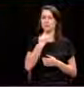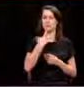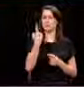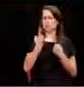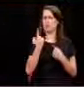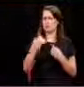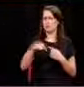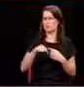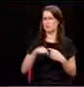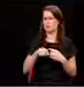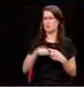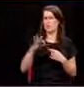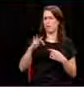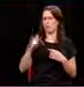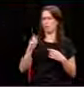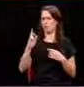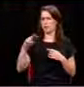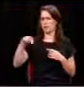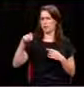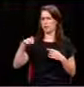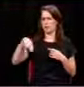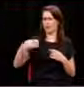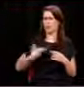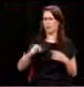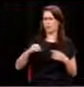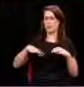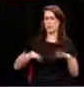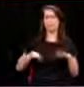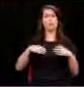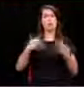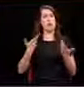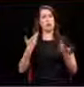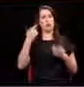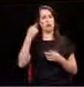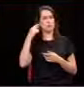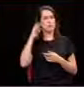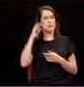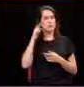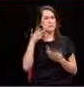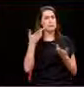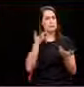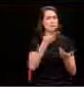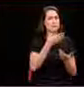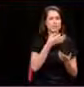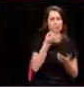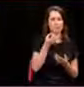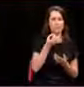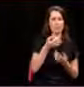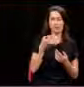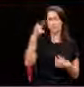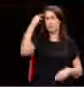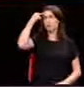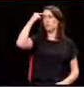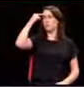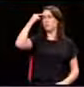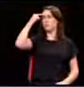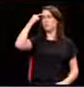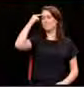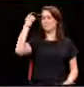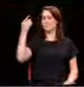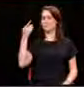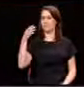ouvindo estas palavras, só aquilo que vem à cabeça é, estando num país que infelizmente passa a